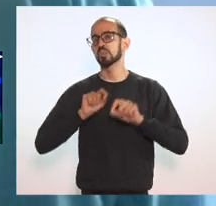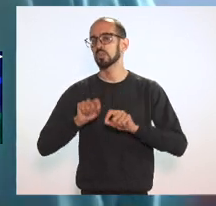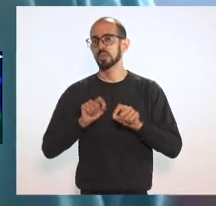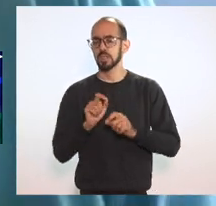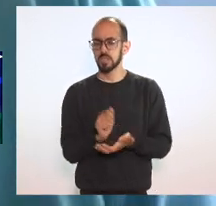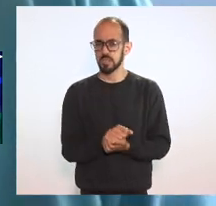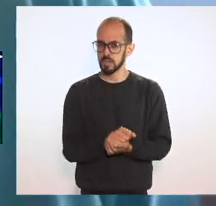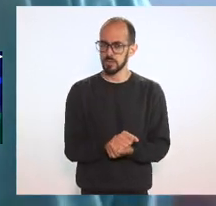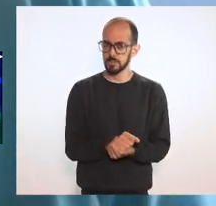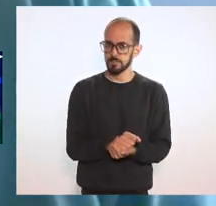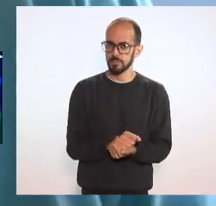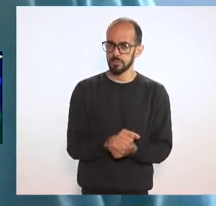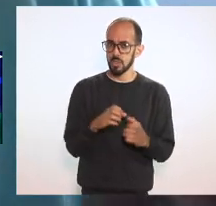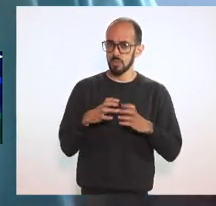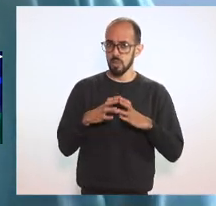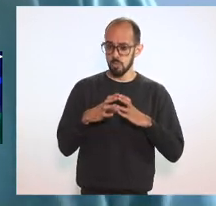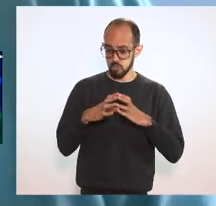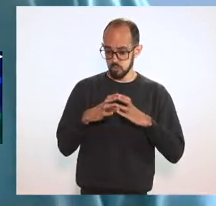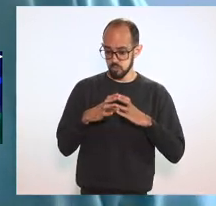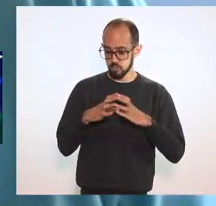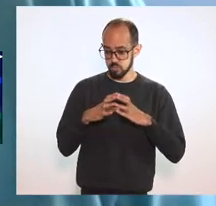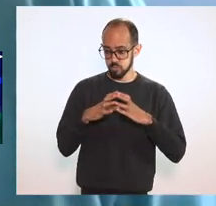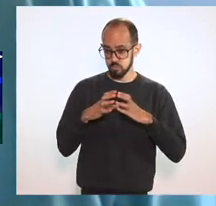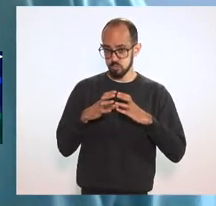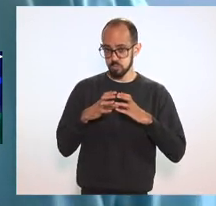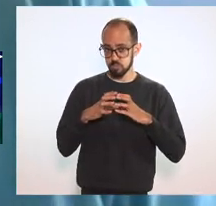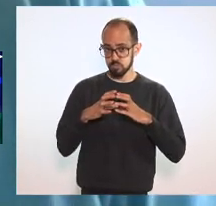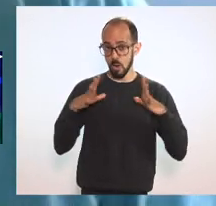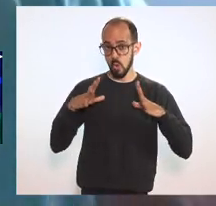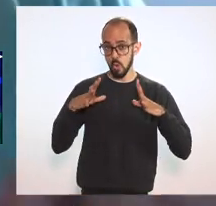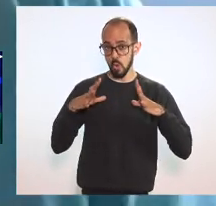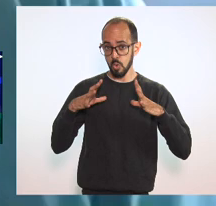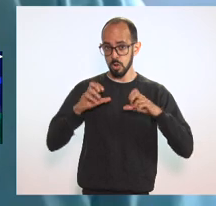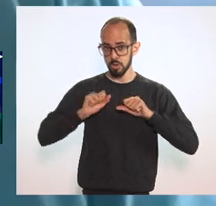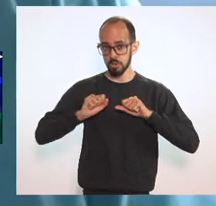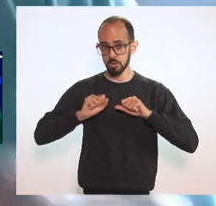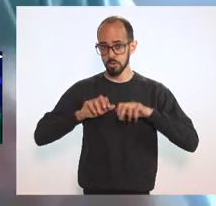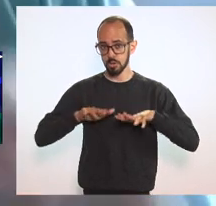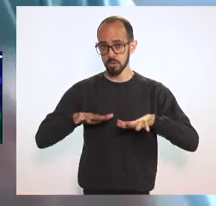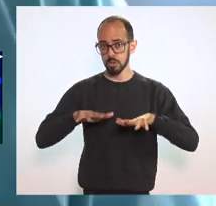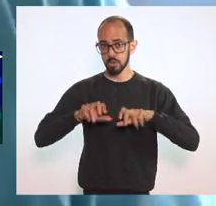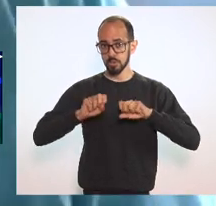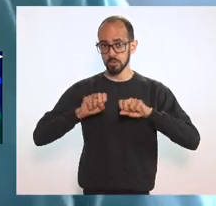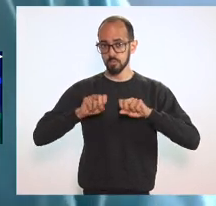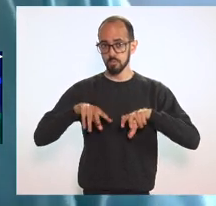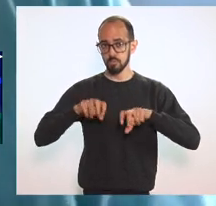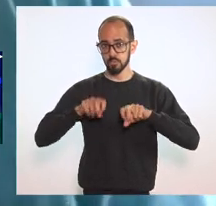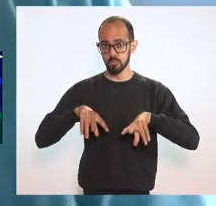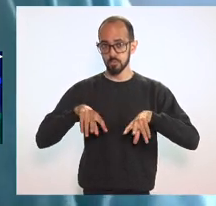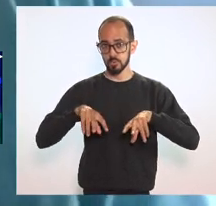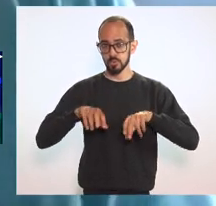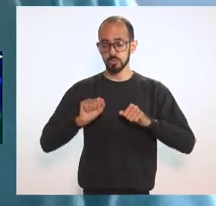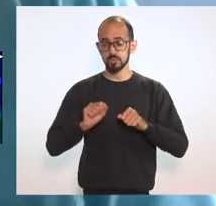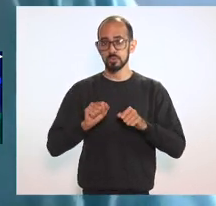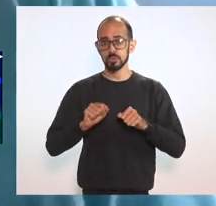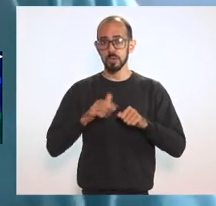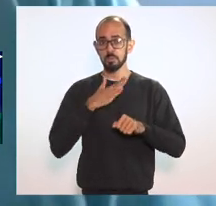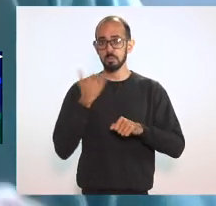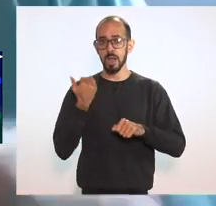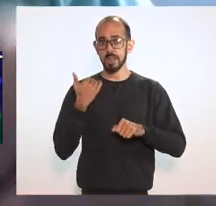numa bomba atômica virótica o que dízima a saúde do nosso povo